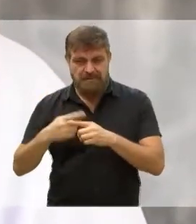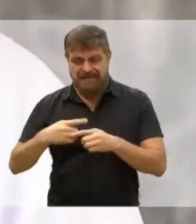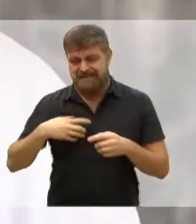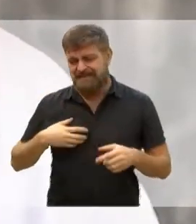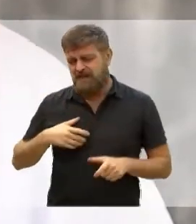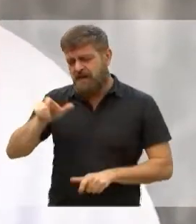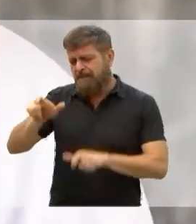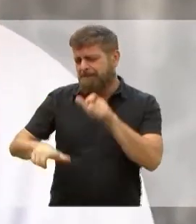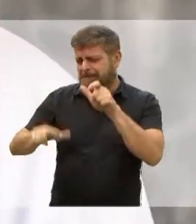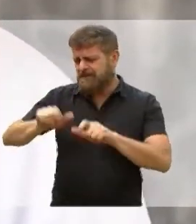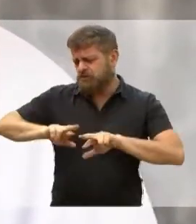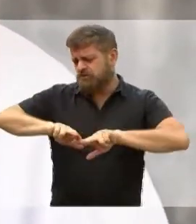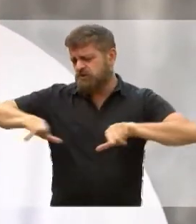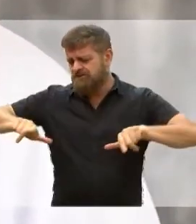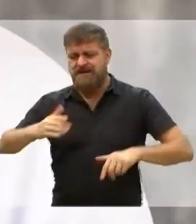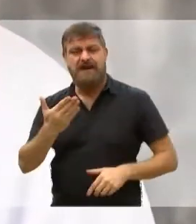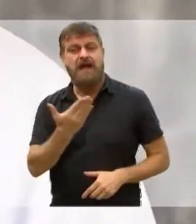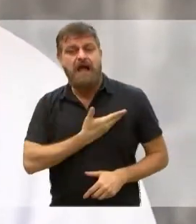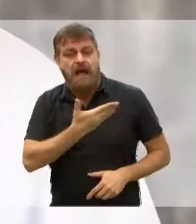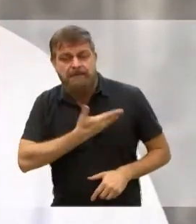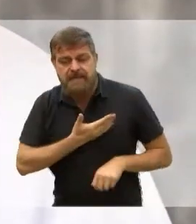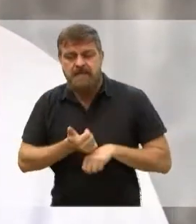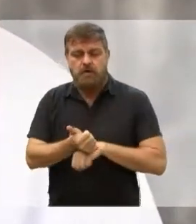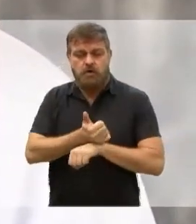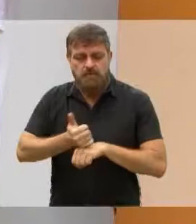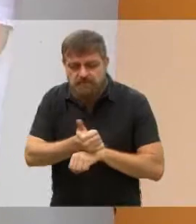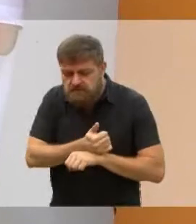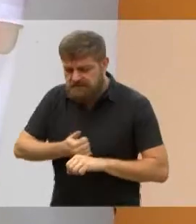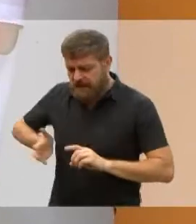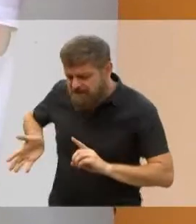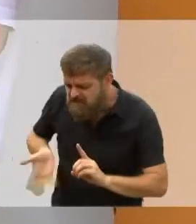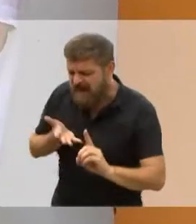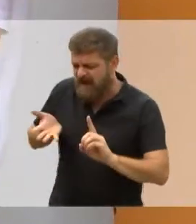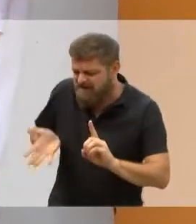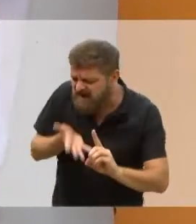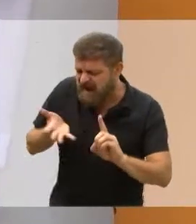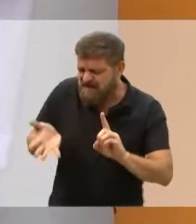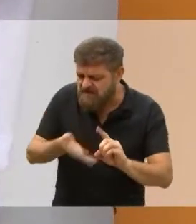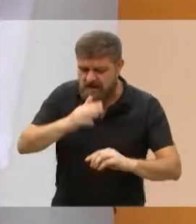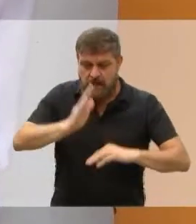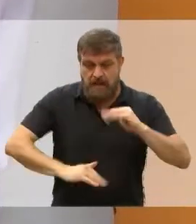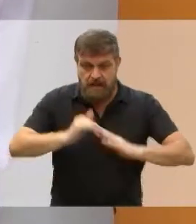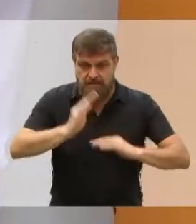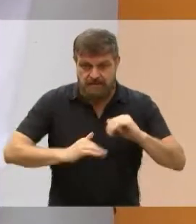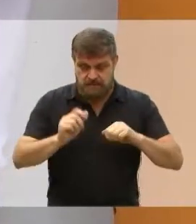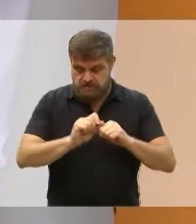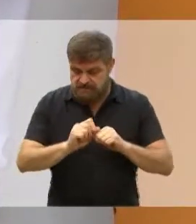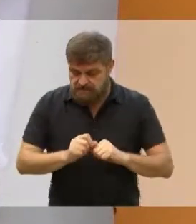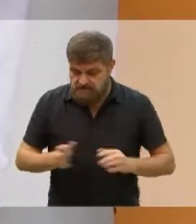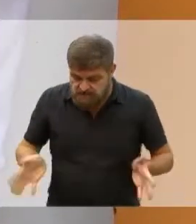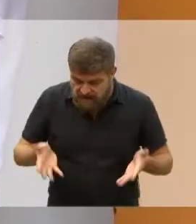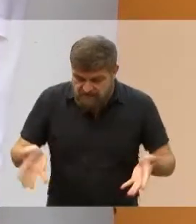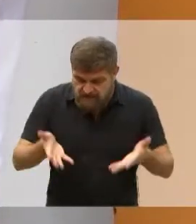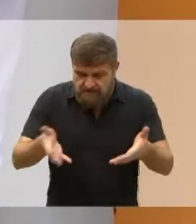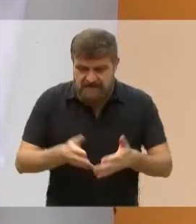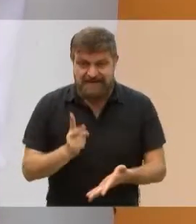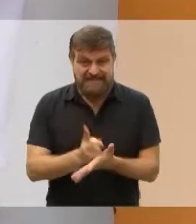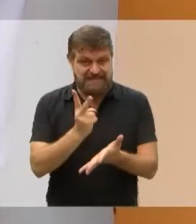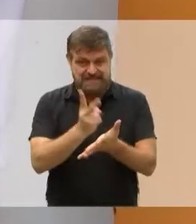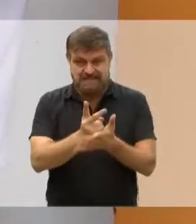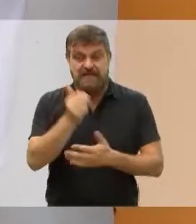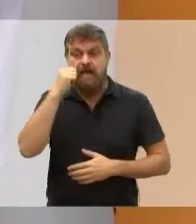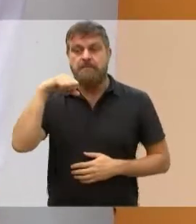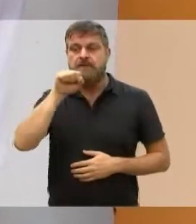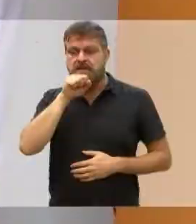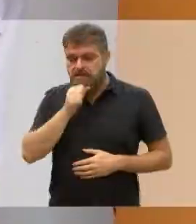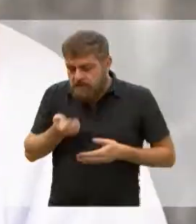uma série de pessoas, de amigos, de profissionais e de atividades que a gente vem proporcionando. O Rafa foi muito bem estimulado